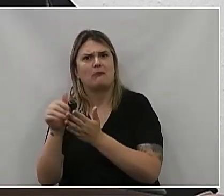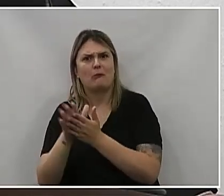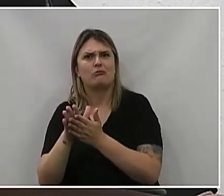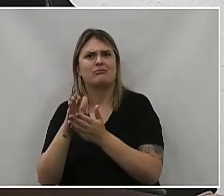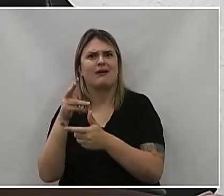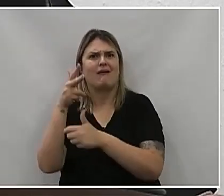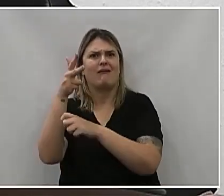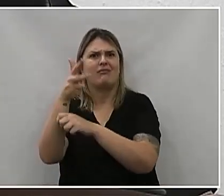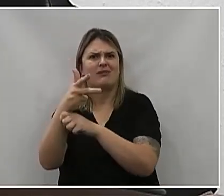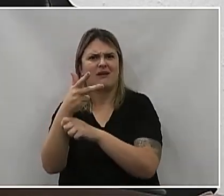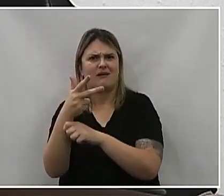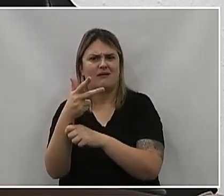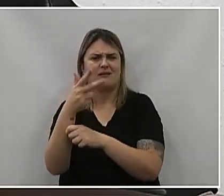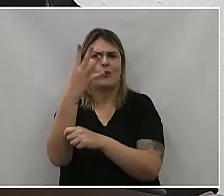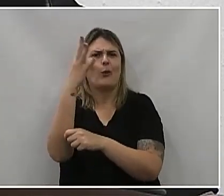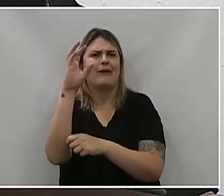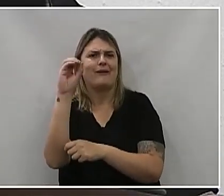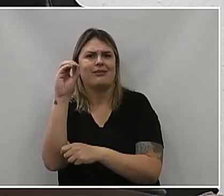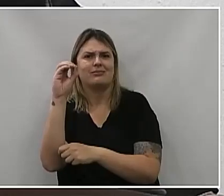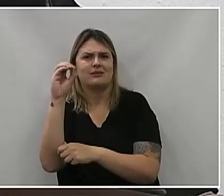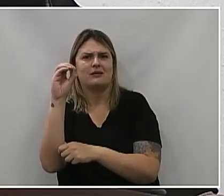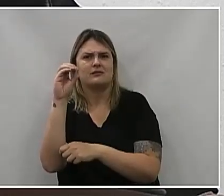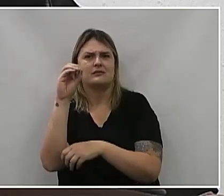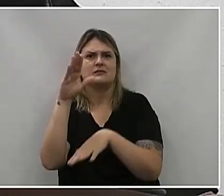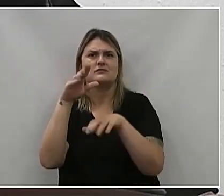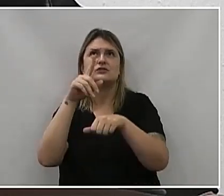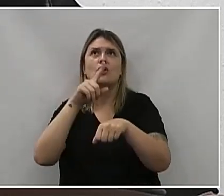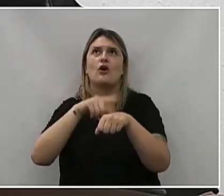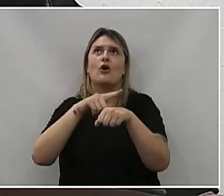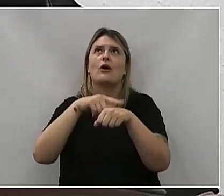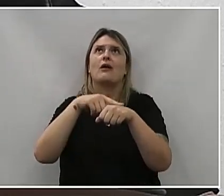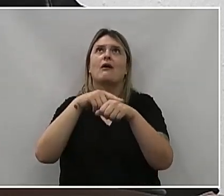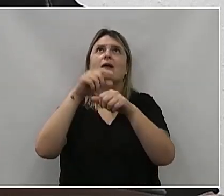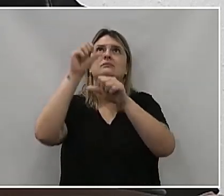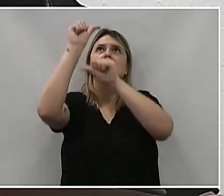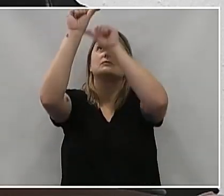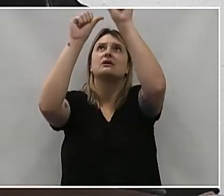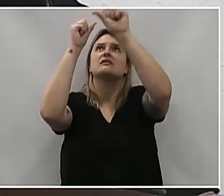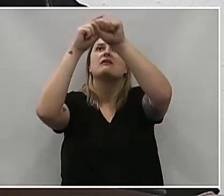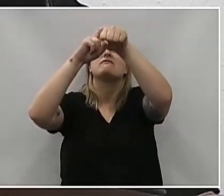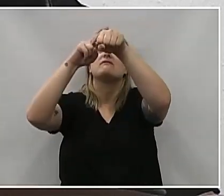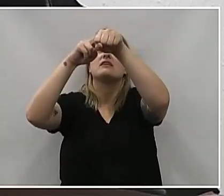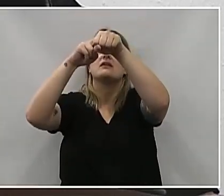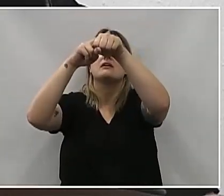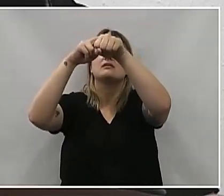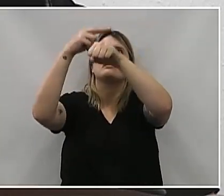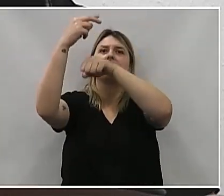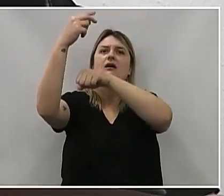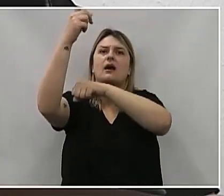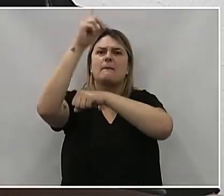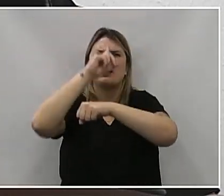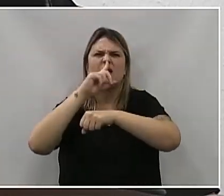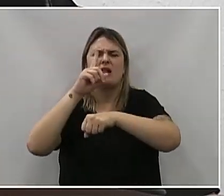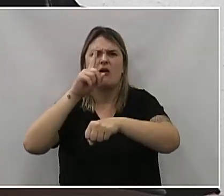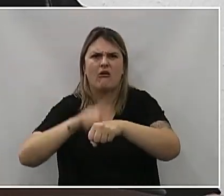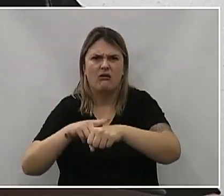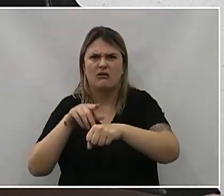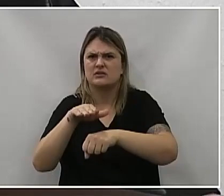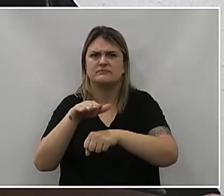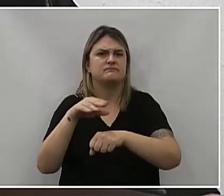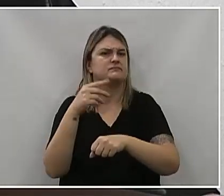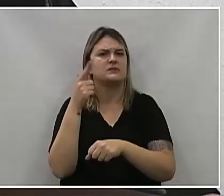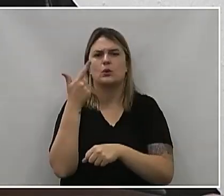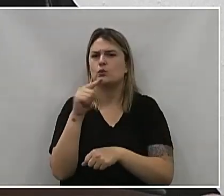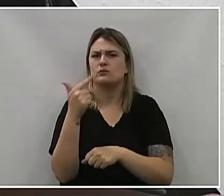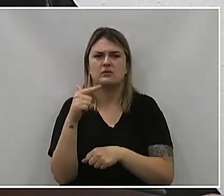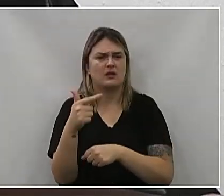nos radares onde está verde, pula para amarelo, a pessoa está em cima, é multada. Não